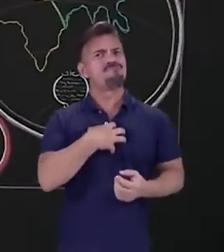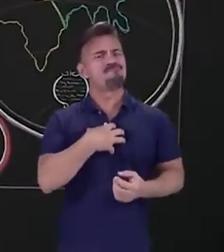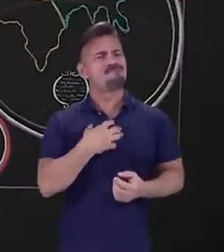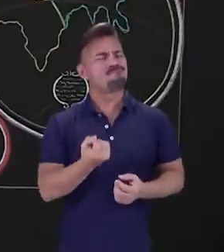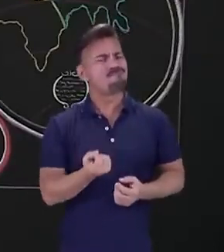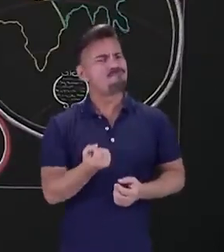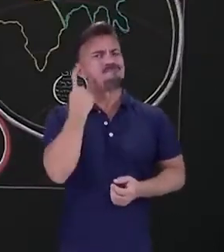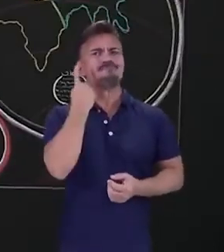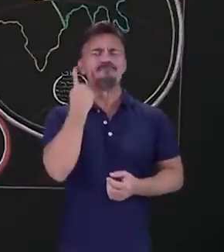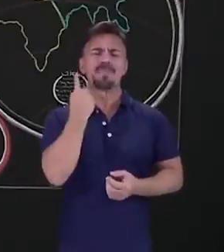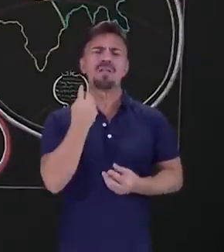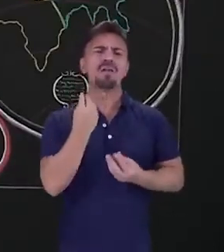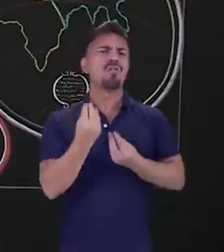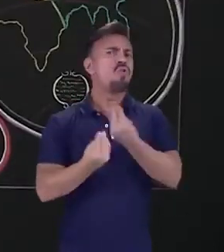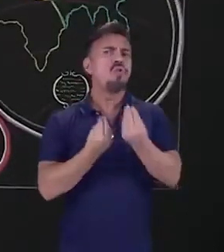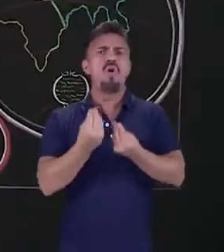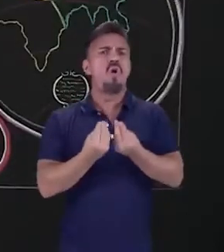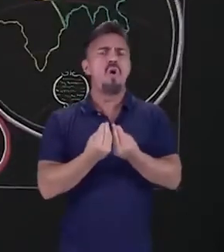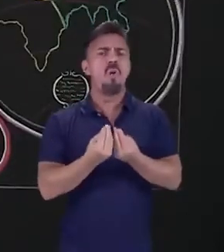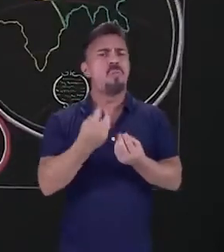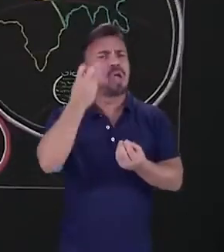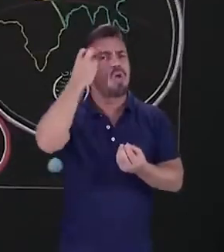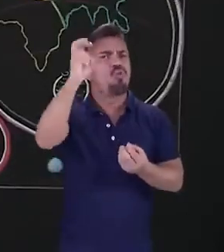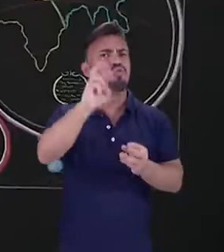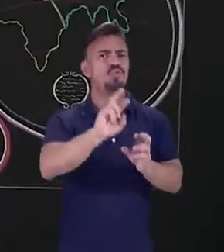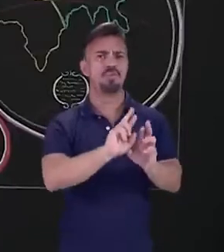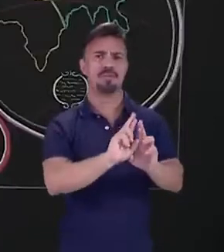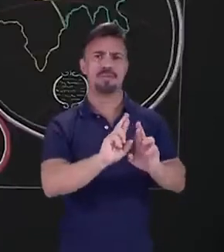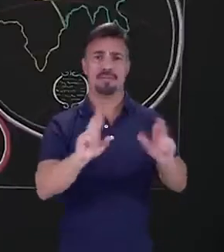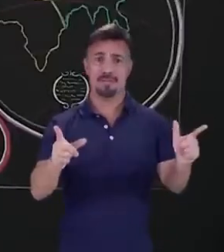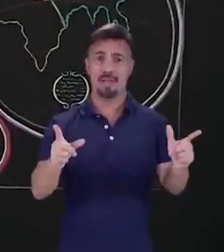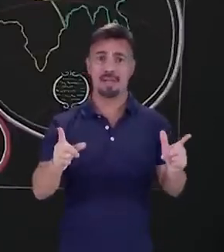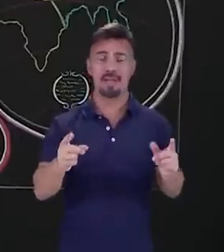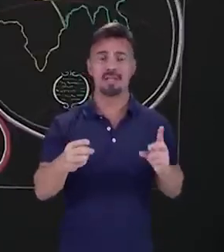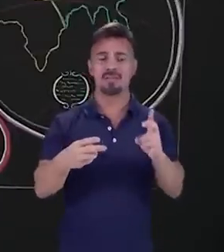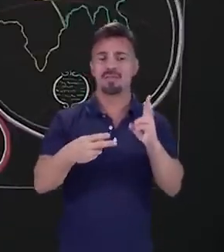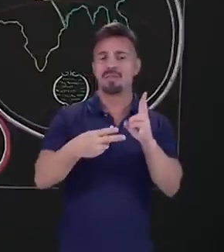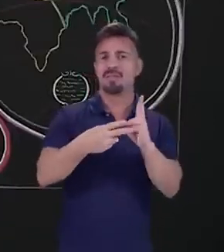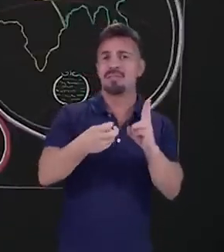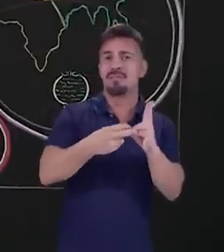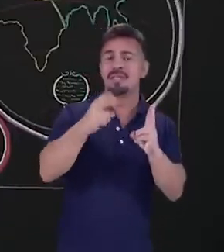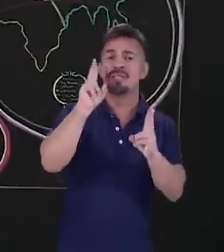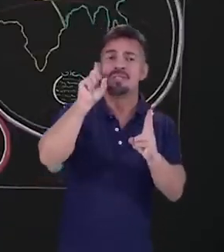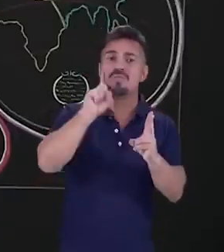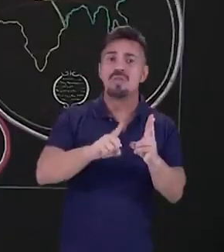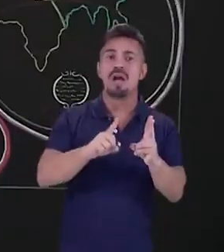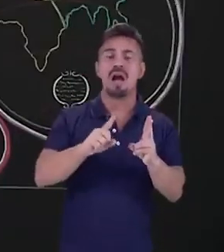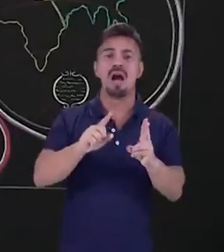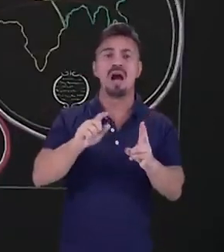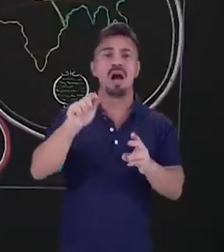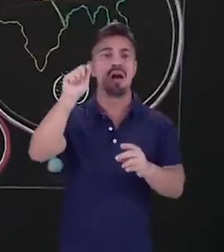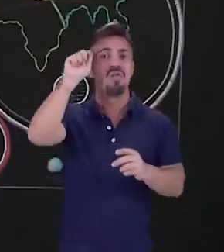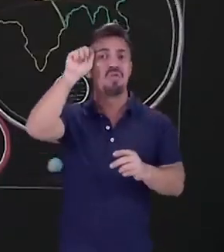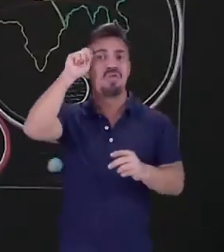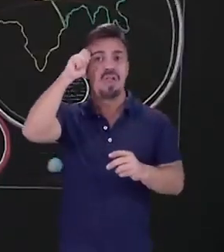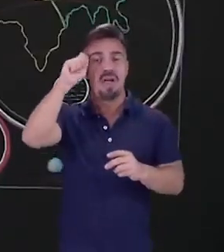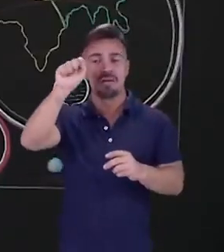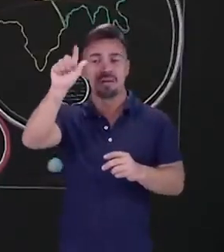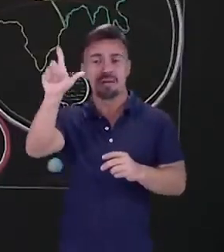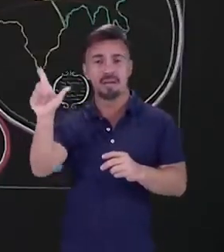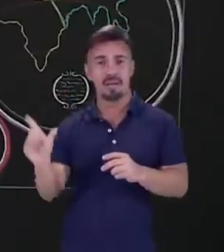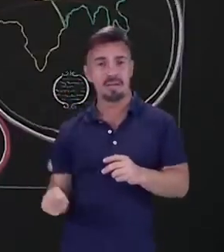um encontro, em certo sentido, de culturas distintas, dos indígenas americanos, dos negros